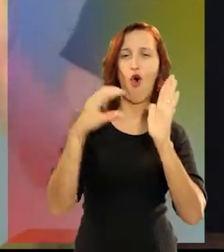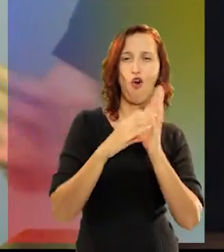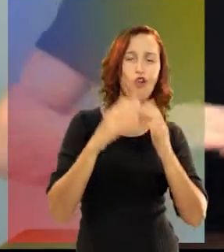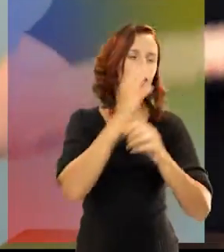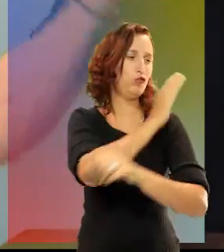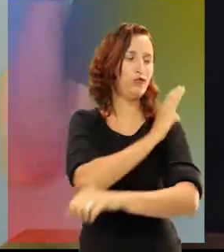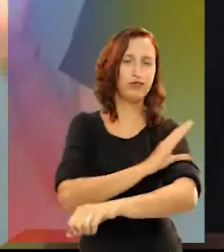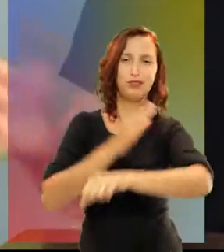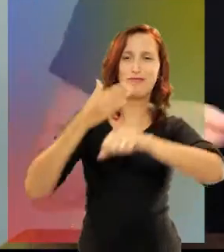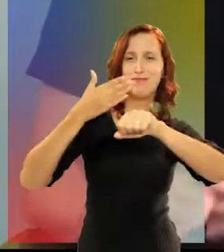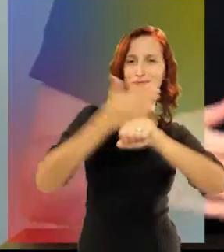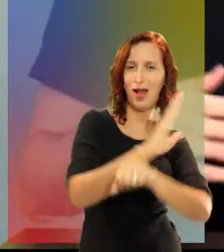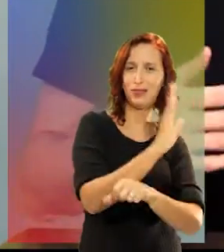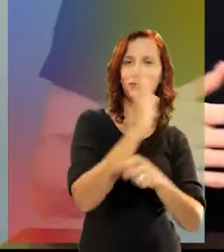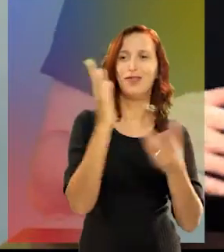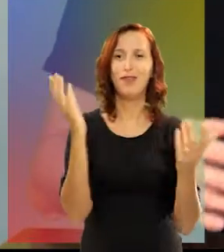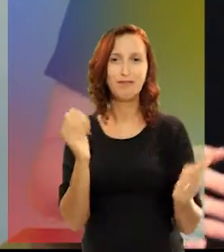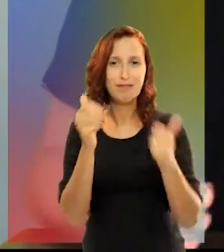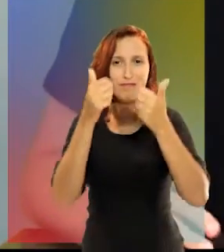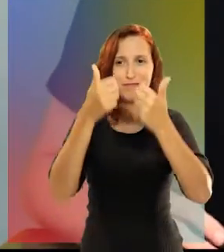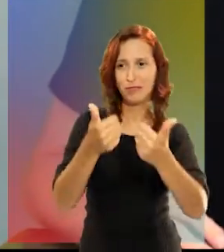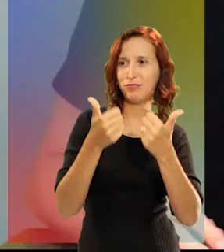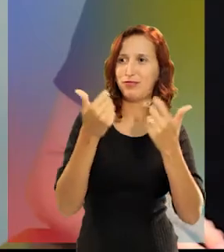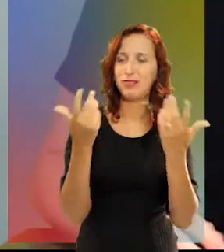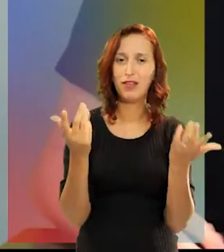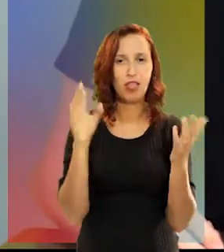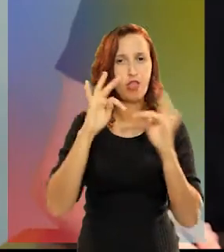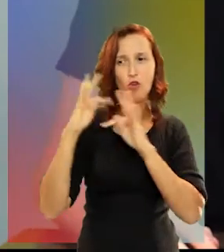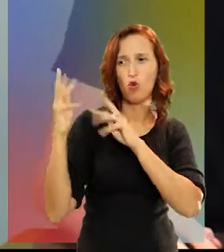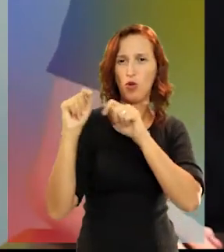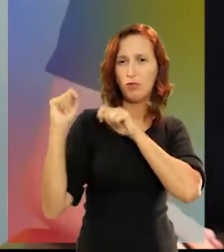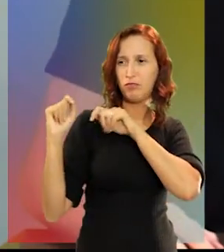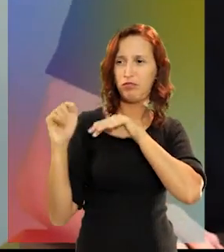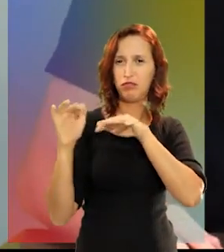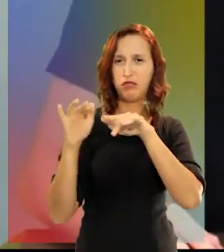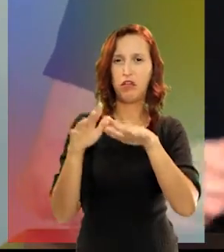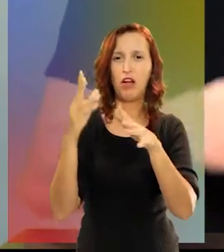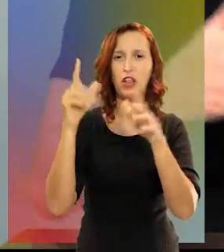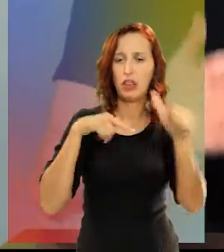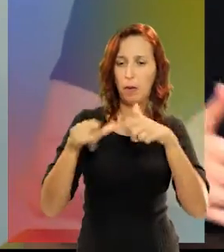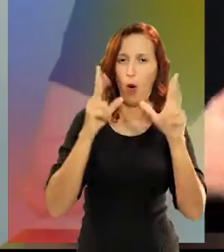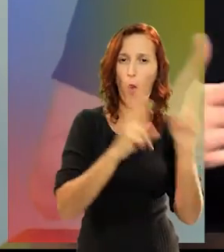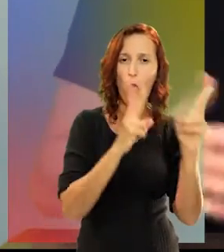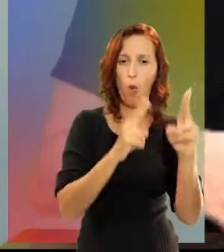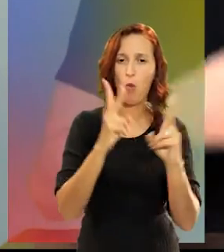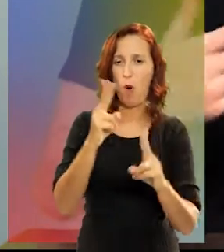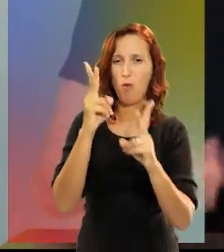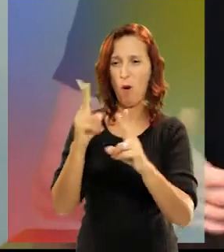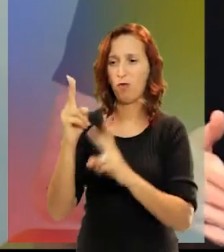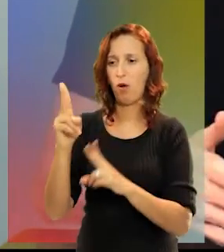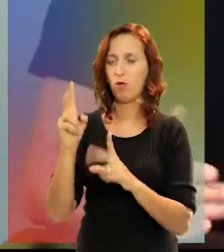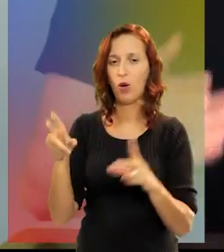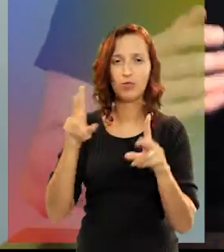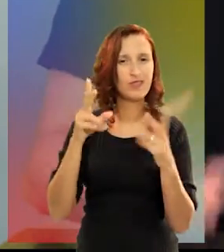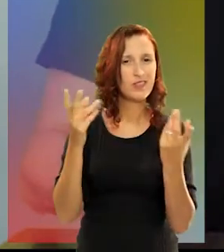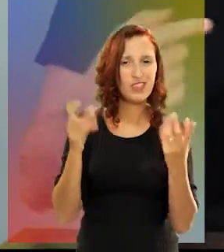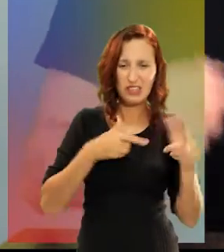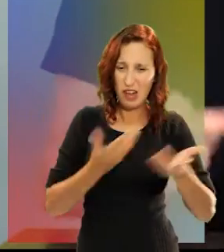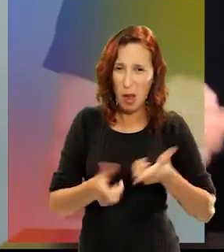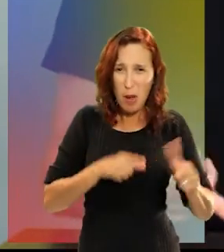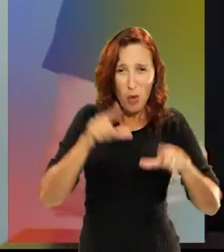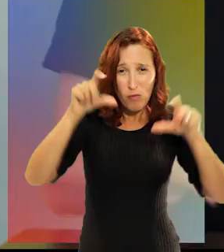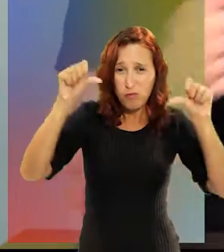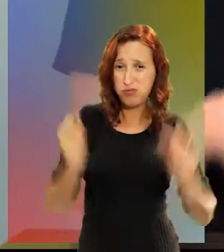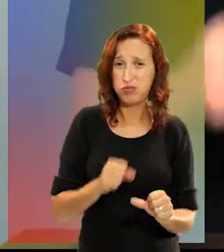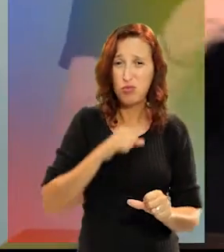um processo mega lá. Então você tem um monte de gente fazendo um serviço de porcaria e aí você cria uma sociedade falida. Se você não